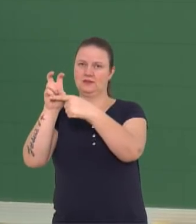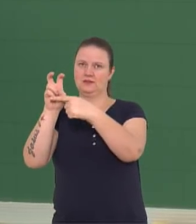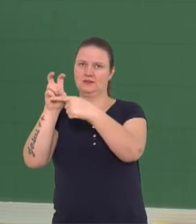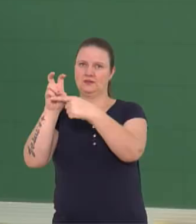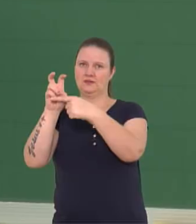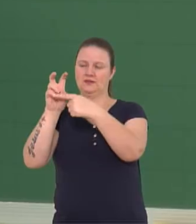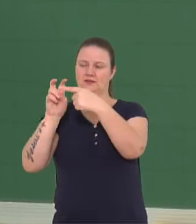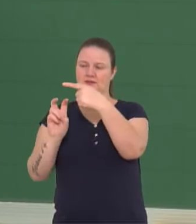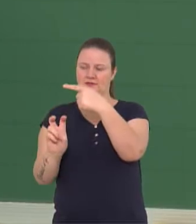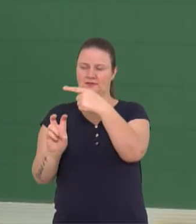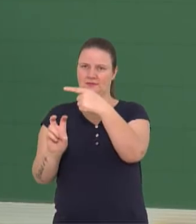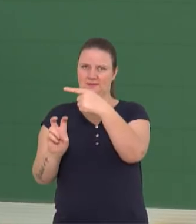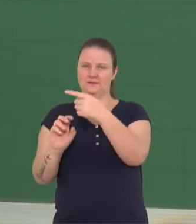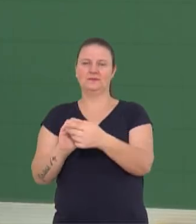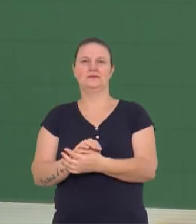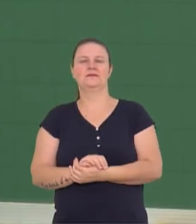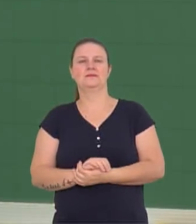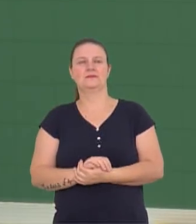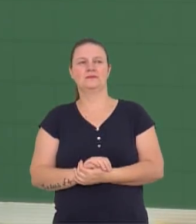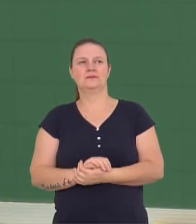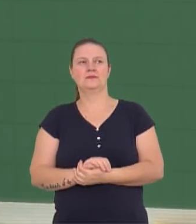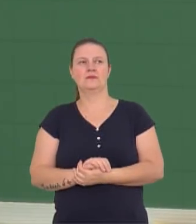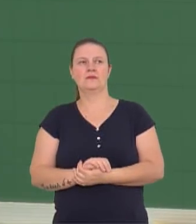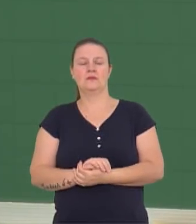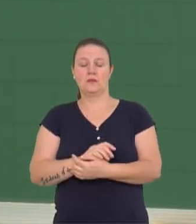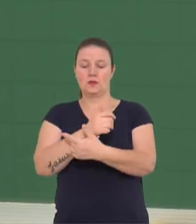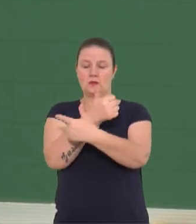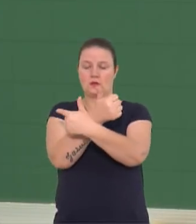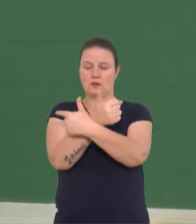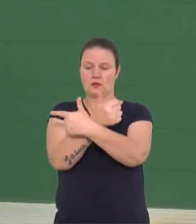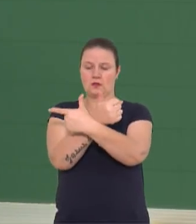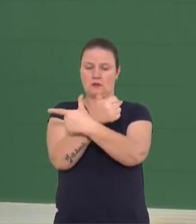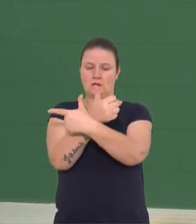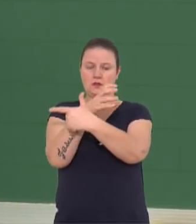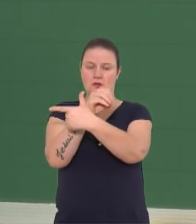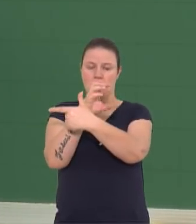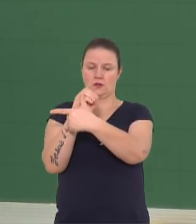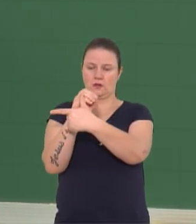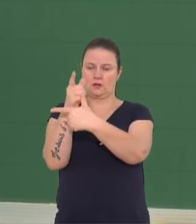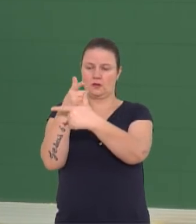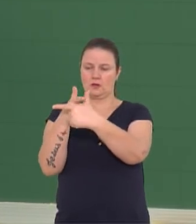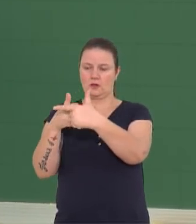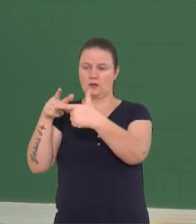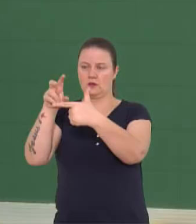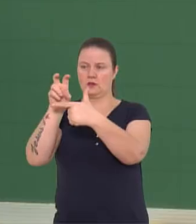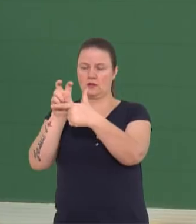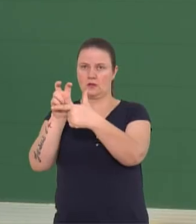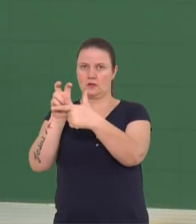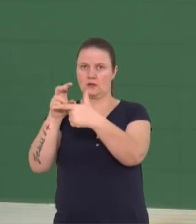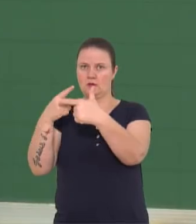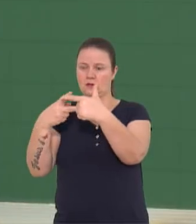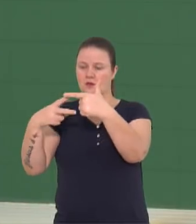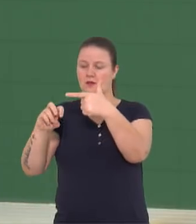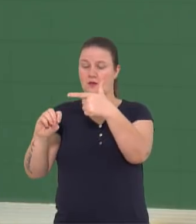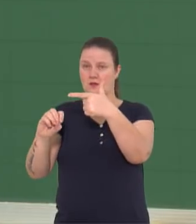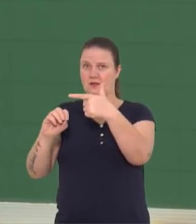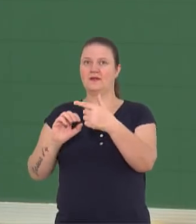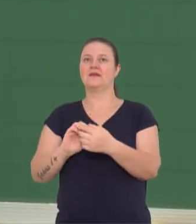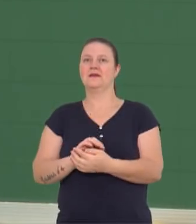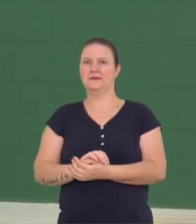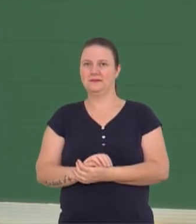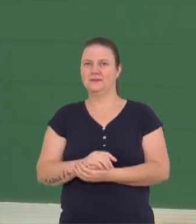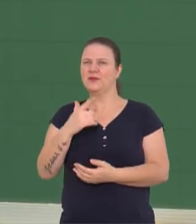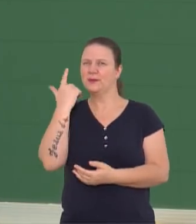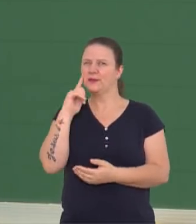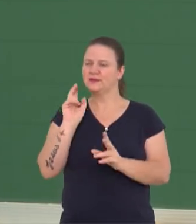dar 5. E 100 dividido por 5 vai dar 20.